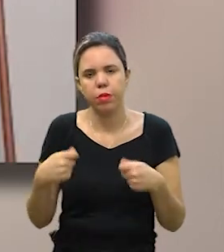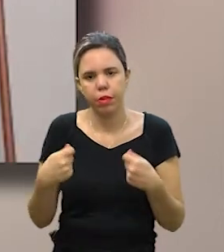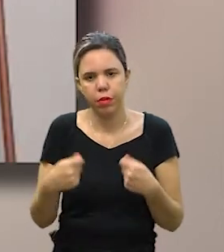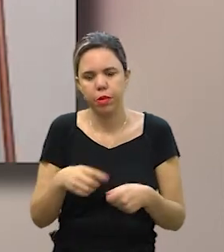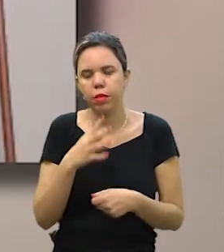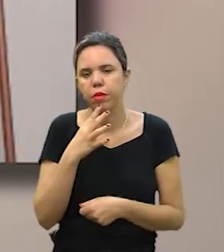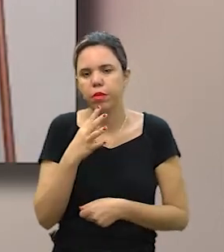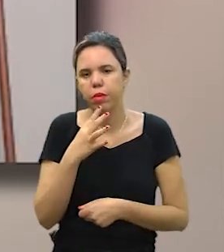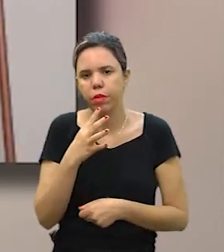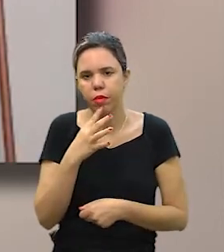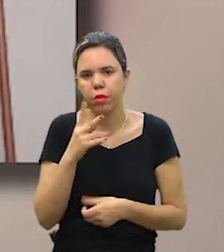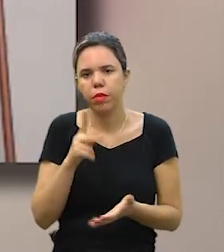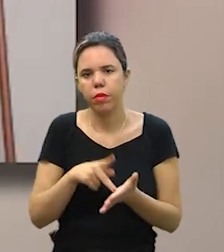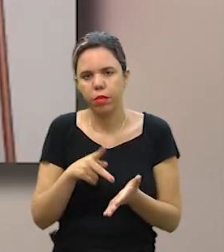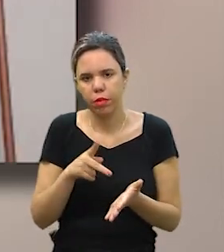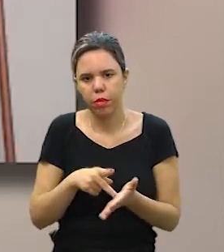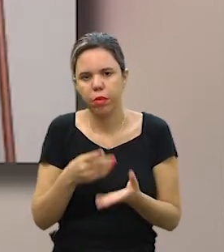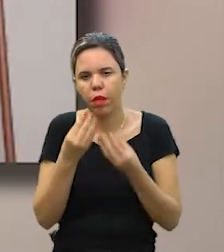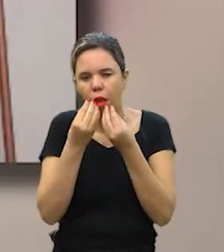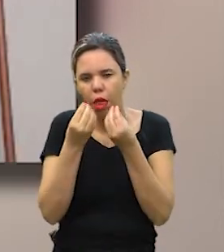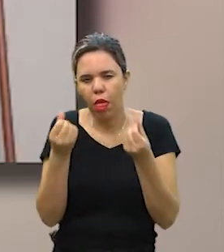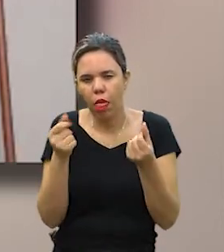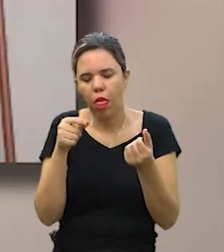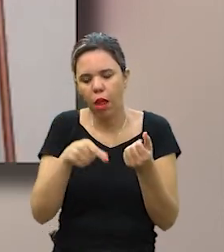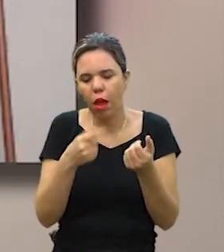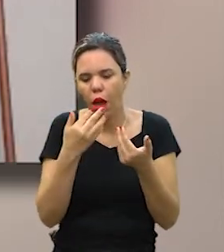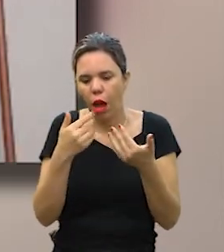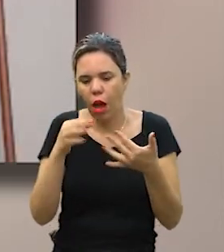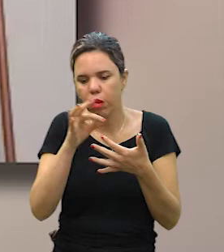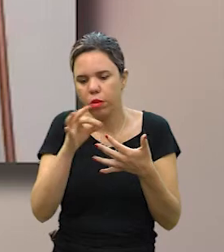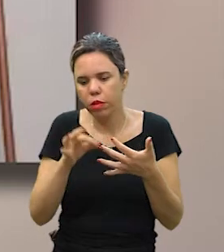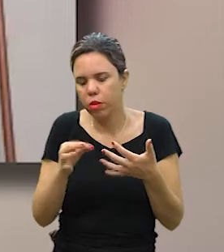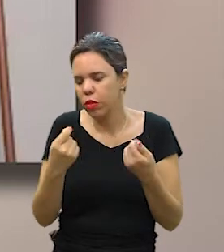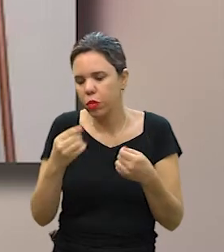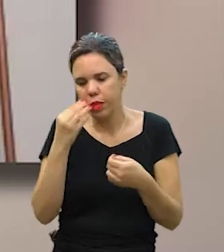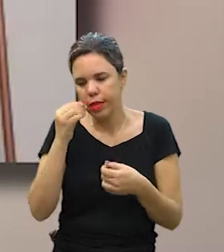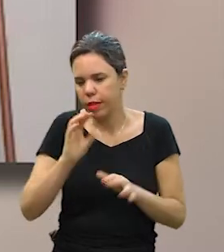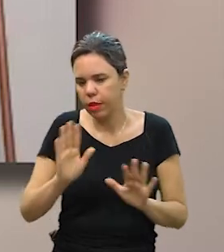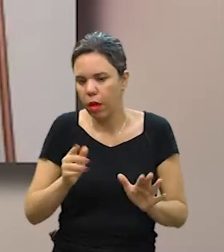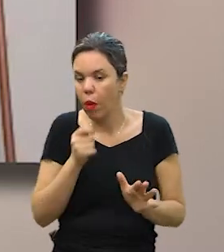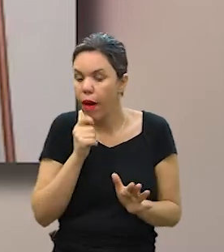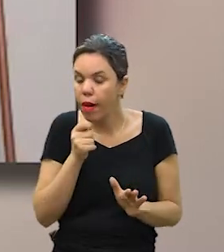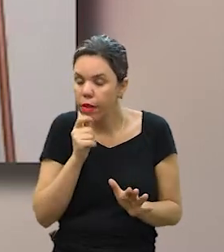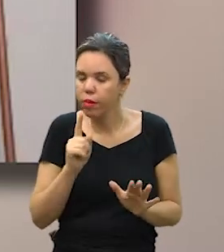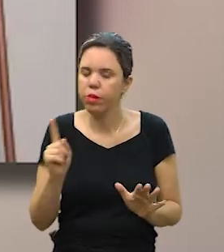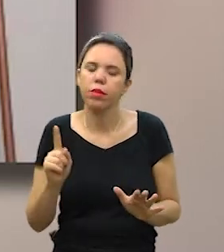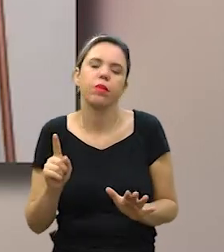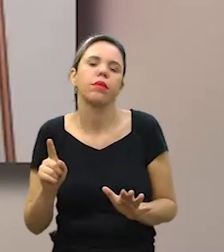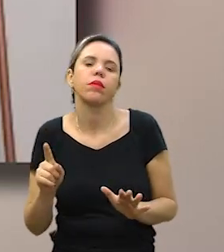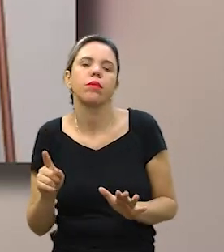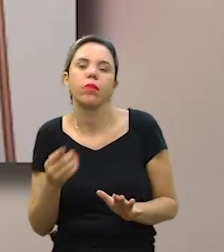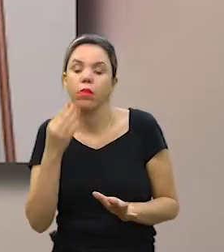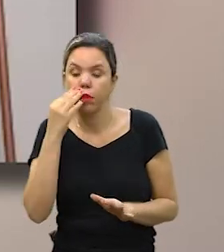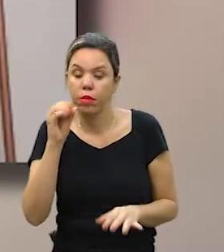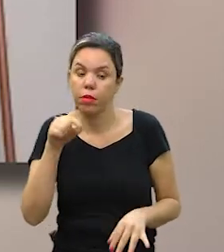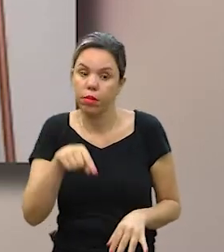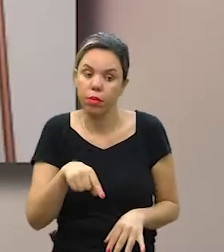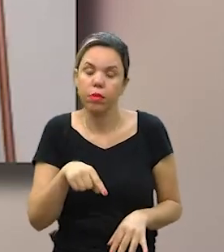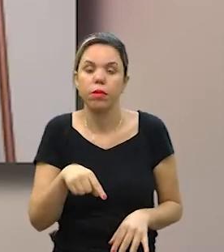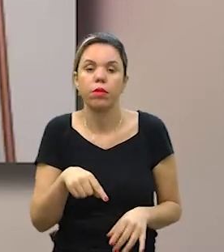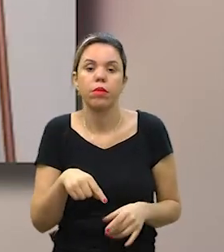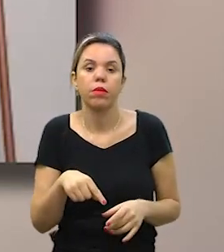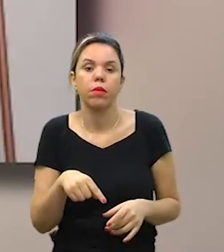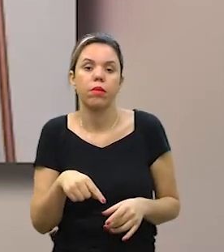ele precisa conhecer o verdadeiro gosto desses alimentos in natura, tá? O